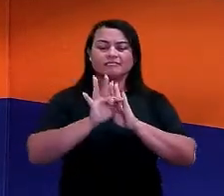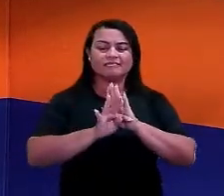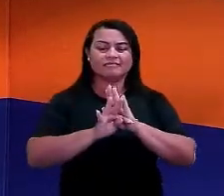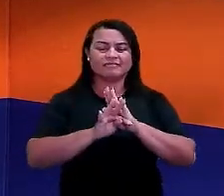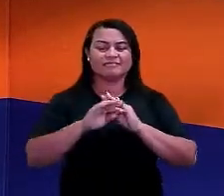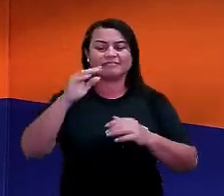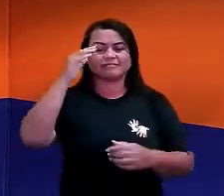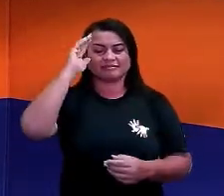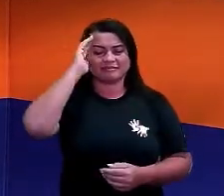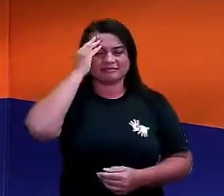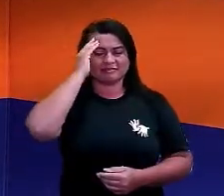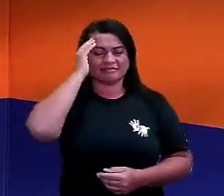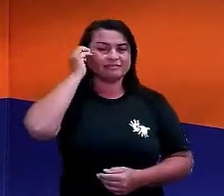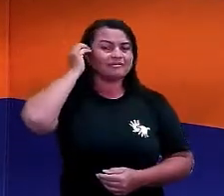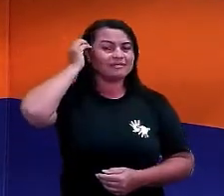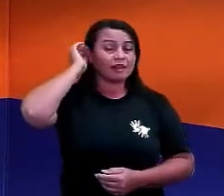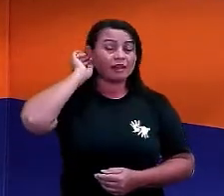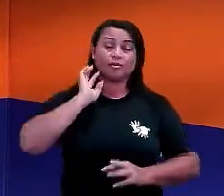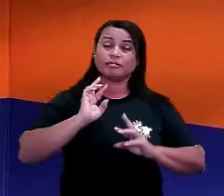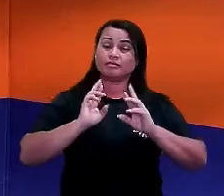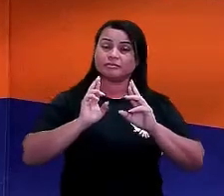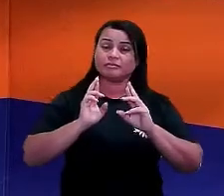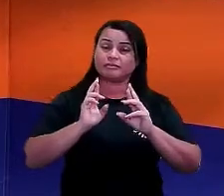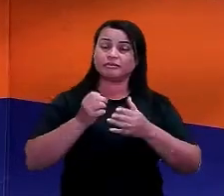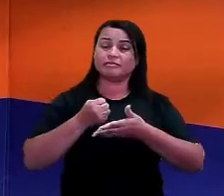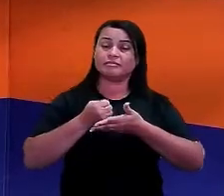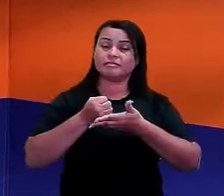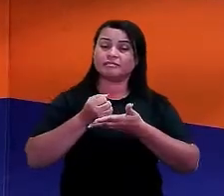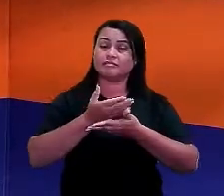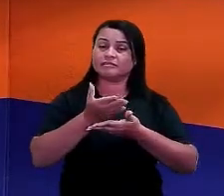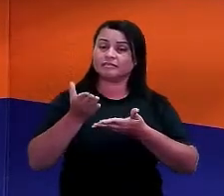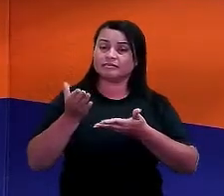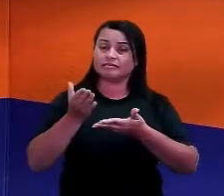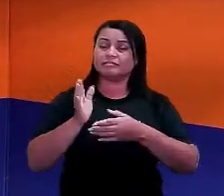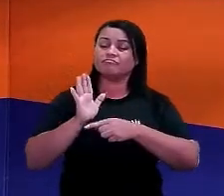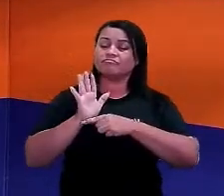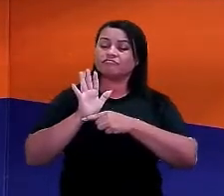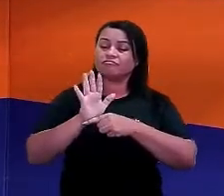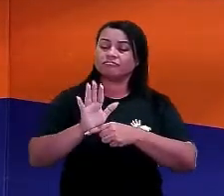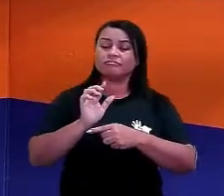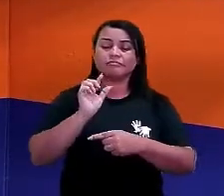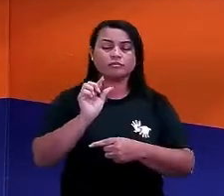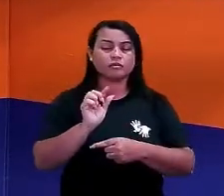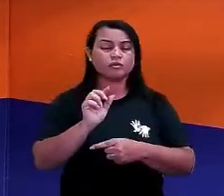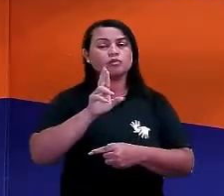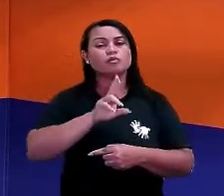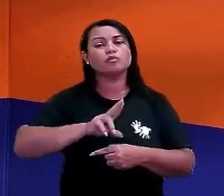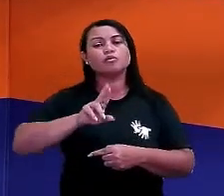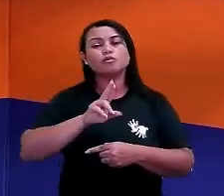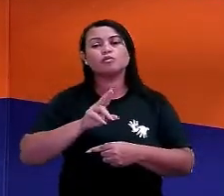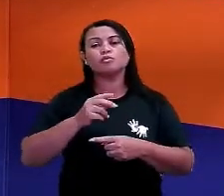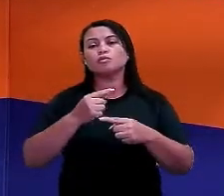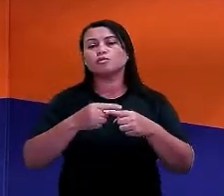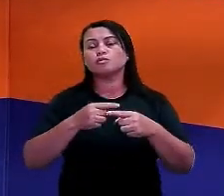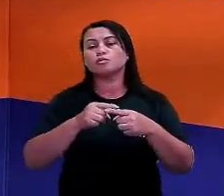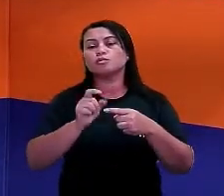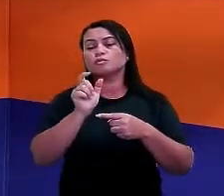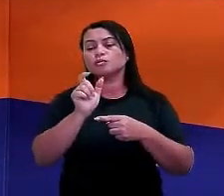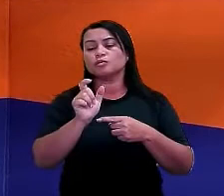né? Então, assim, espero ter ajudado vocês um pouco sobre essa questão do uso dos porquês,